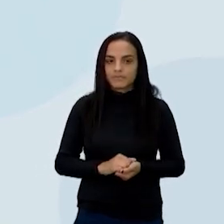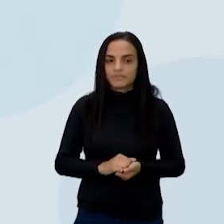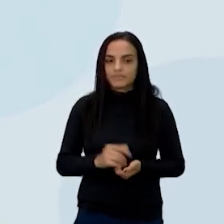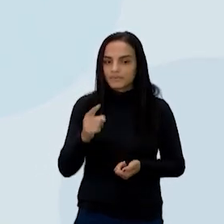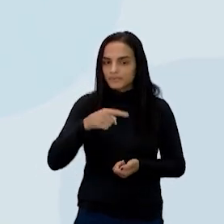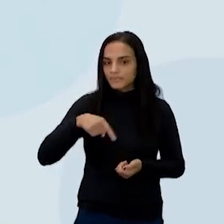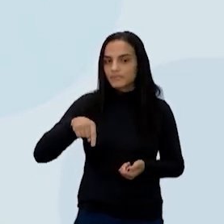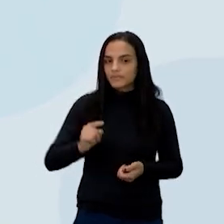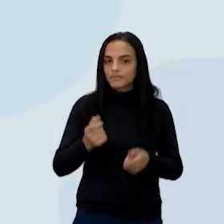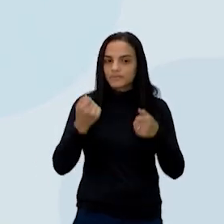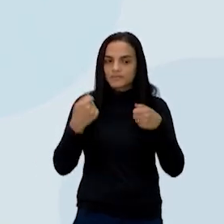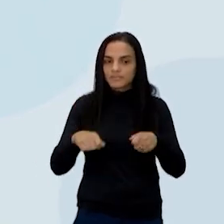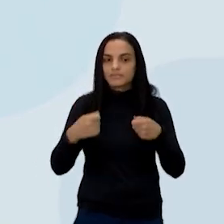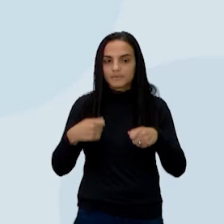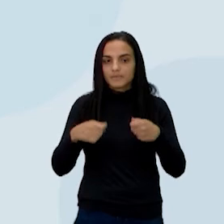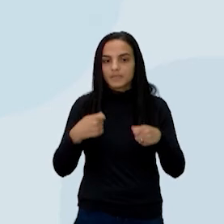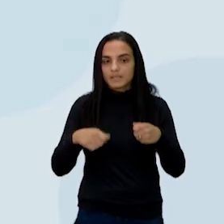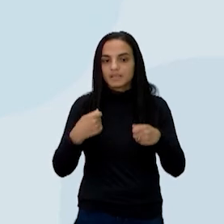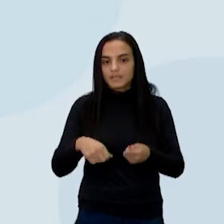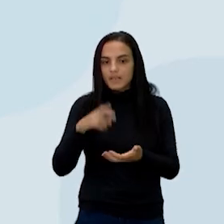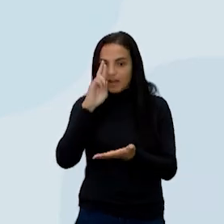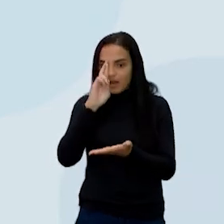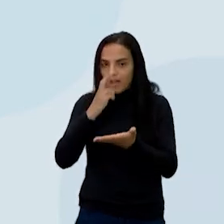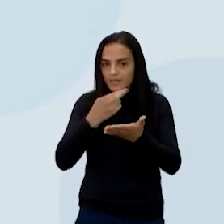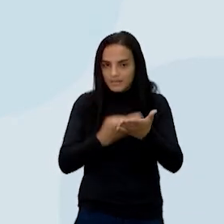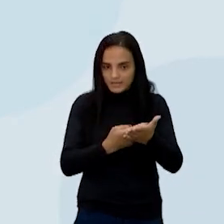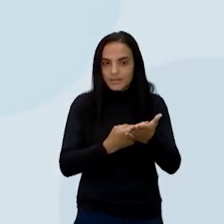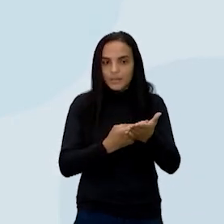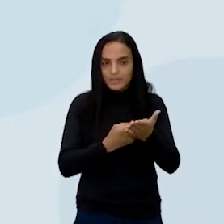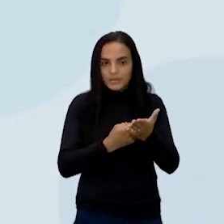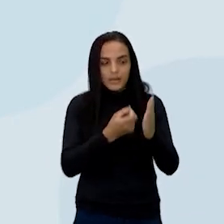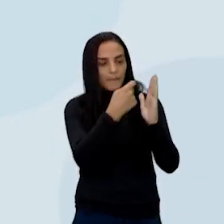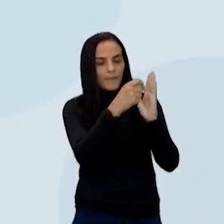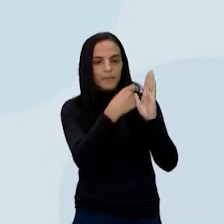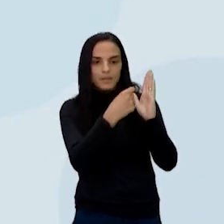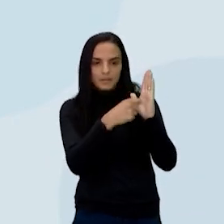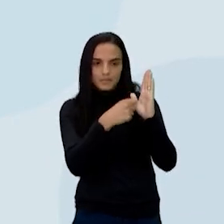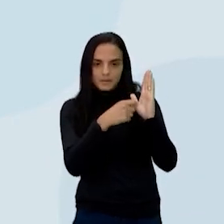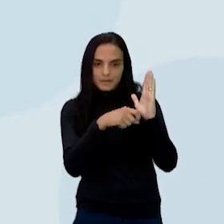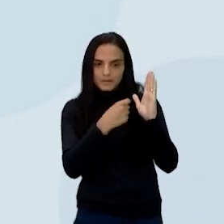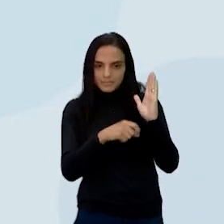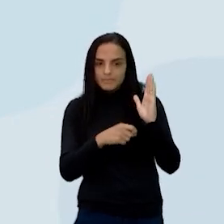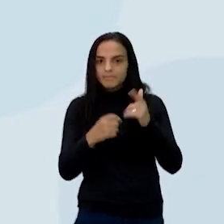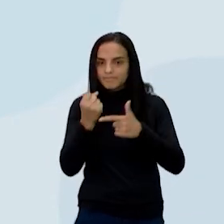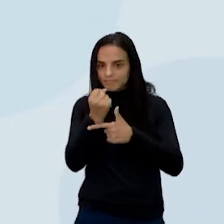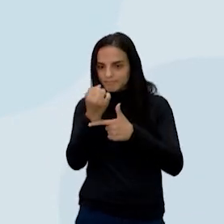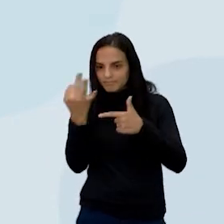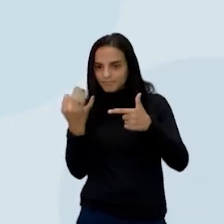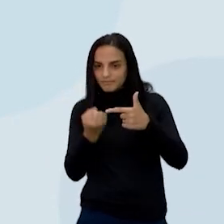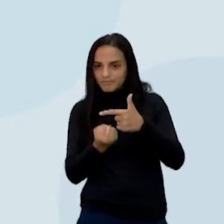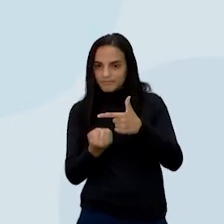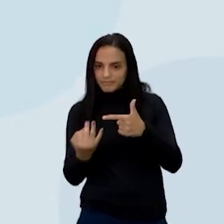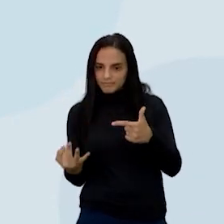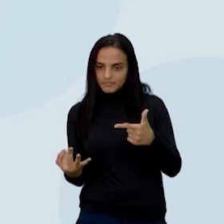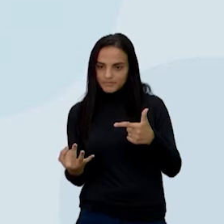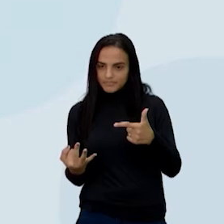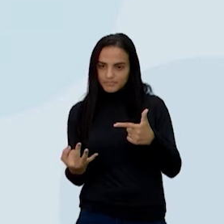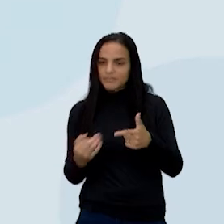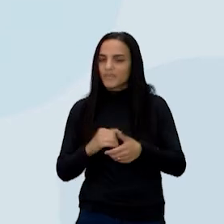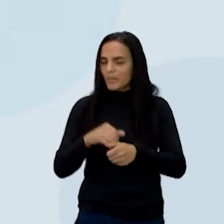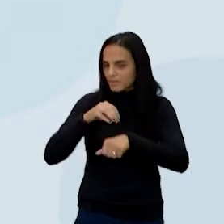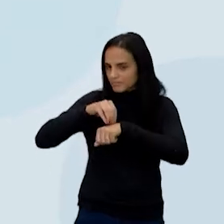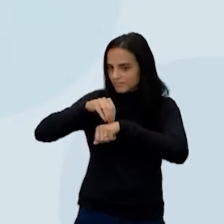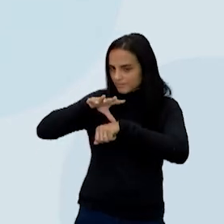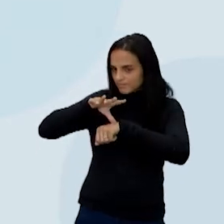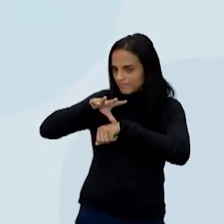devemos descrever as razões na forma fracionária, como foi descrito aí para vocês. Eu já vou dar um spoiler aí